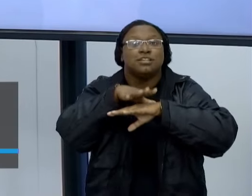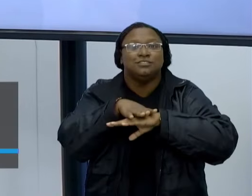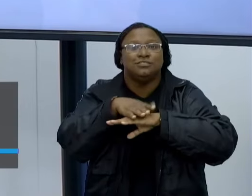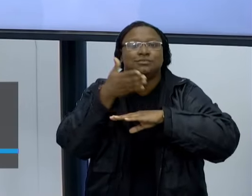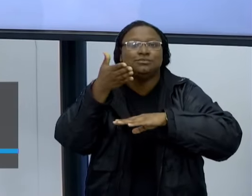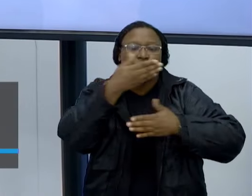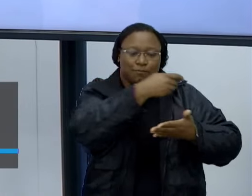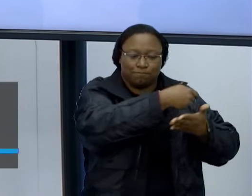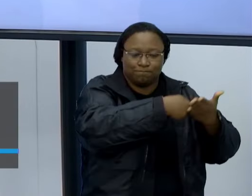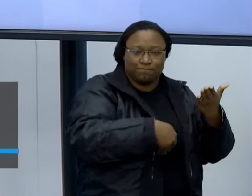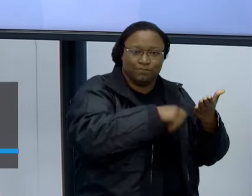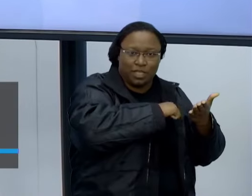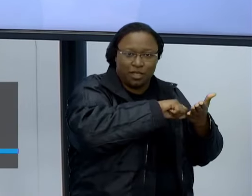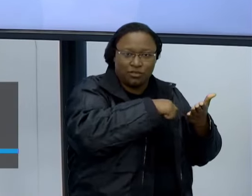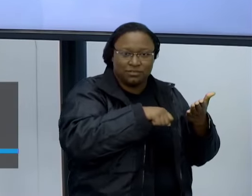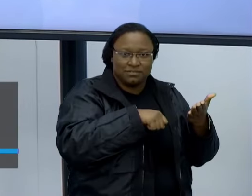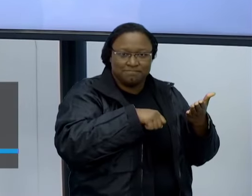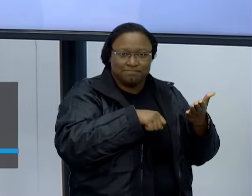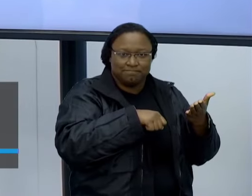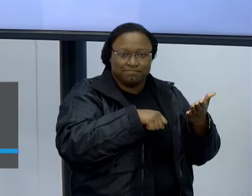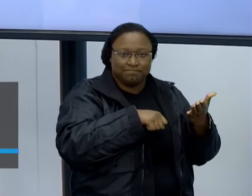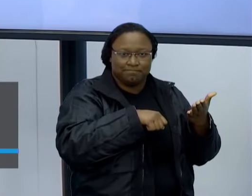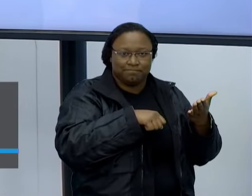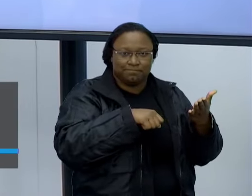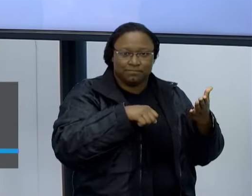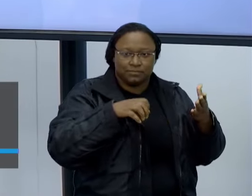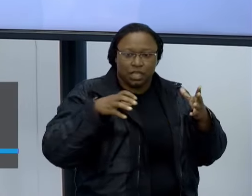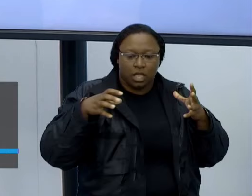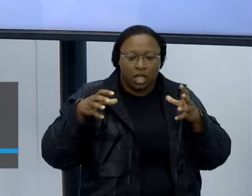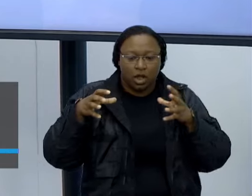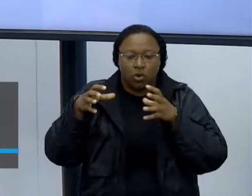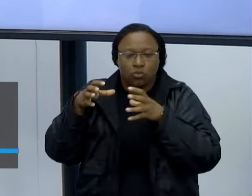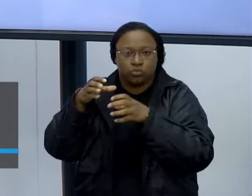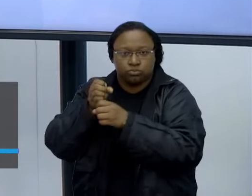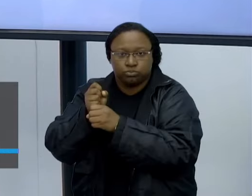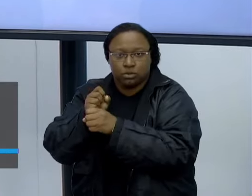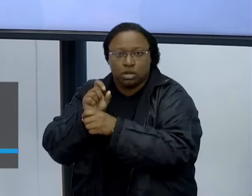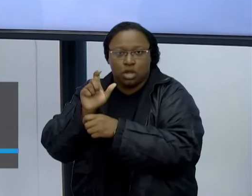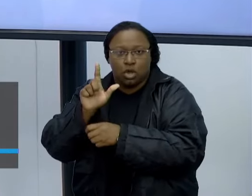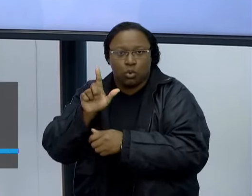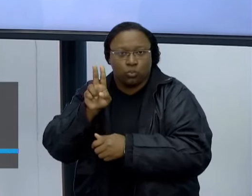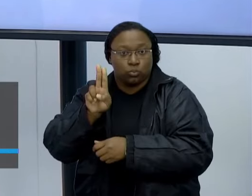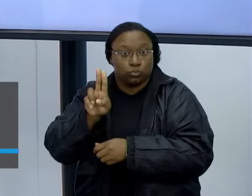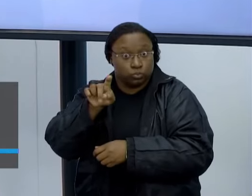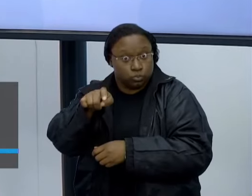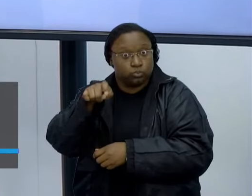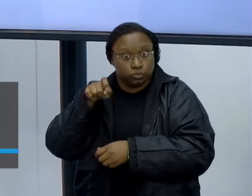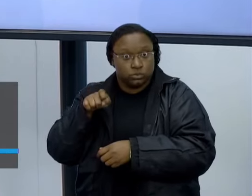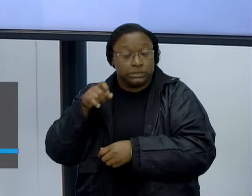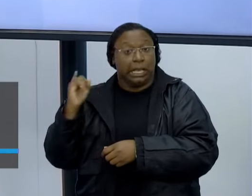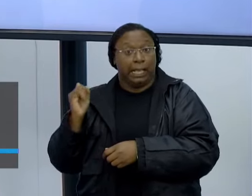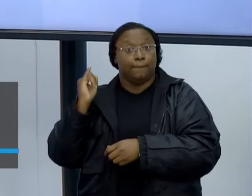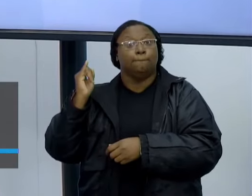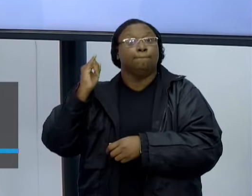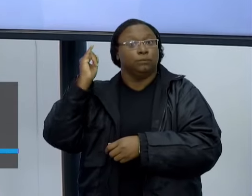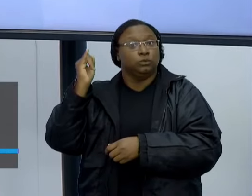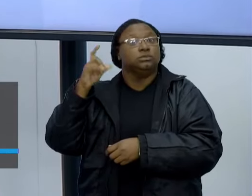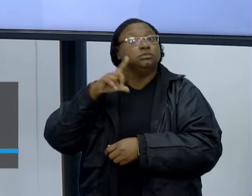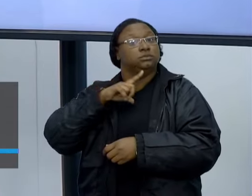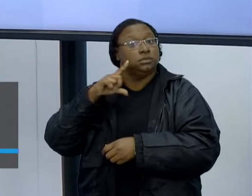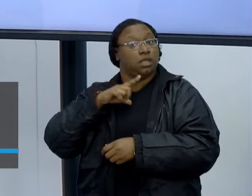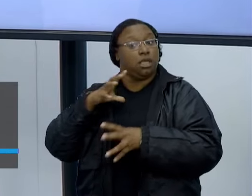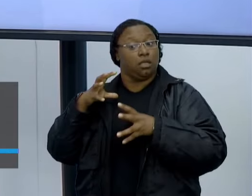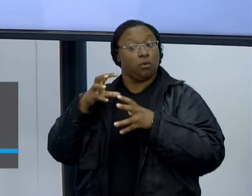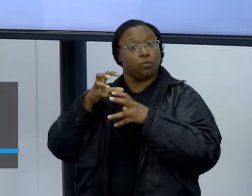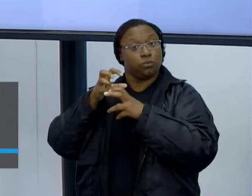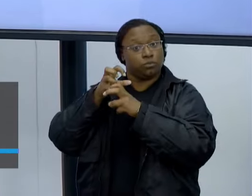bordo. A medida lux, que é muito importante a gente obter para fazer os cálculos e